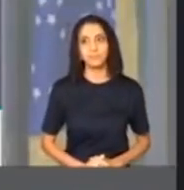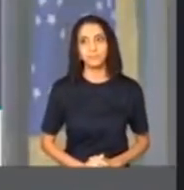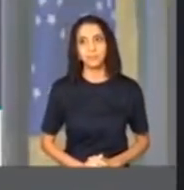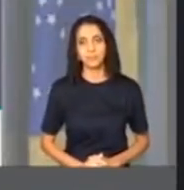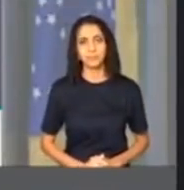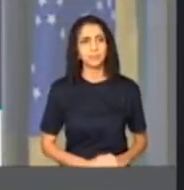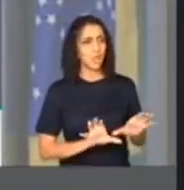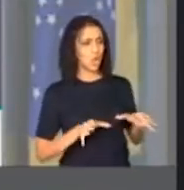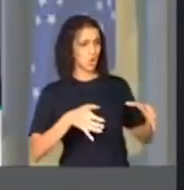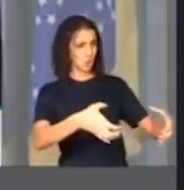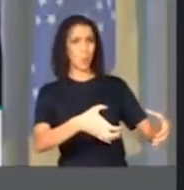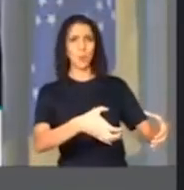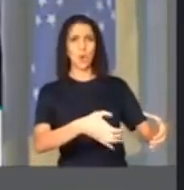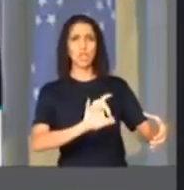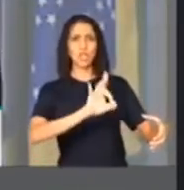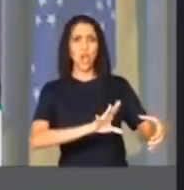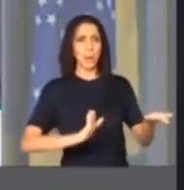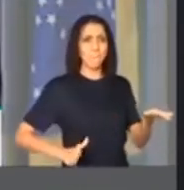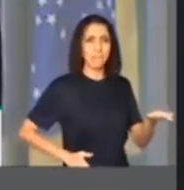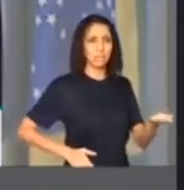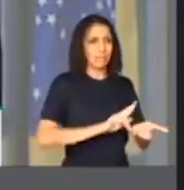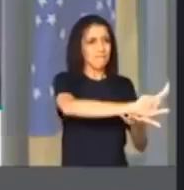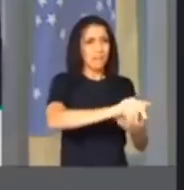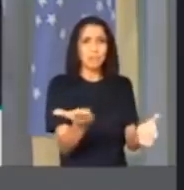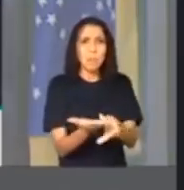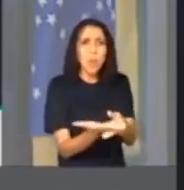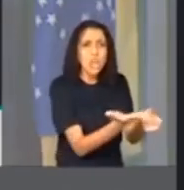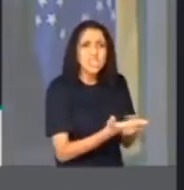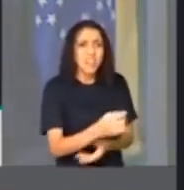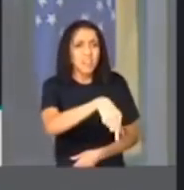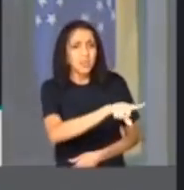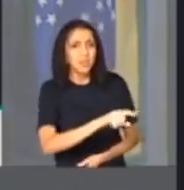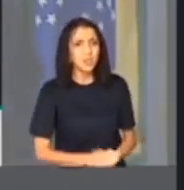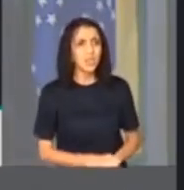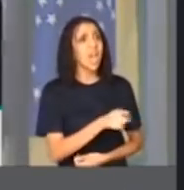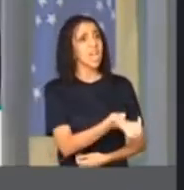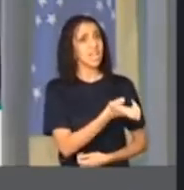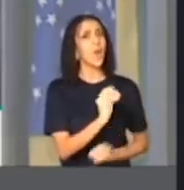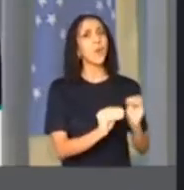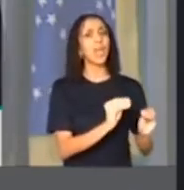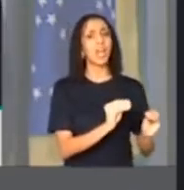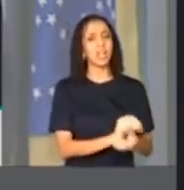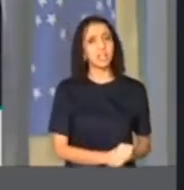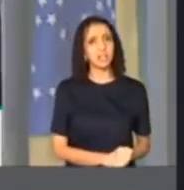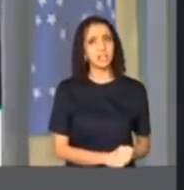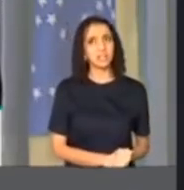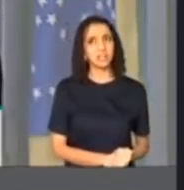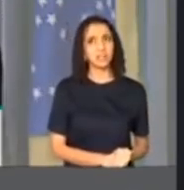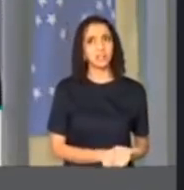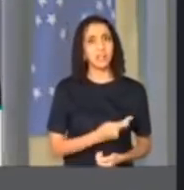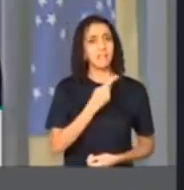brasileira de corruptos, bandidos, reunidos em diversos processos. Querem transferir para o Bolsonaro o título